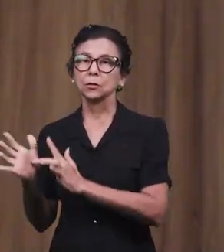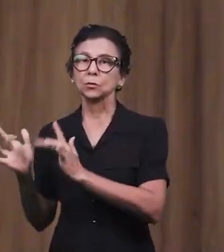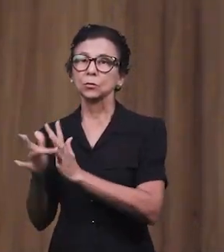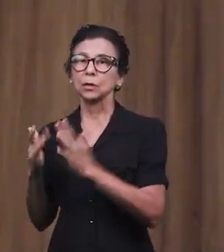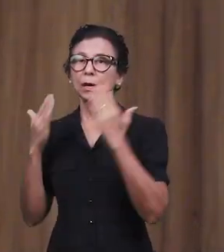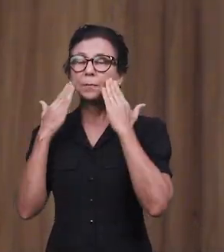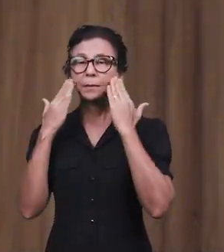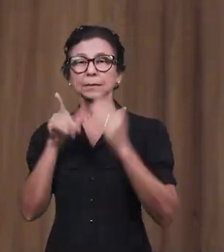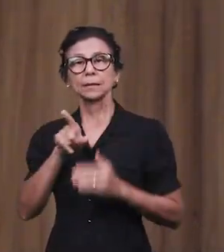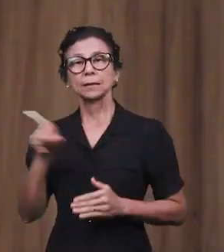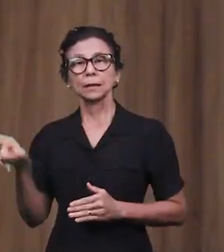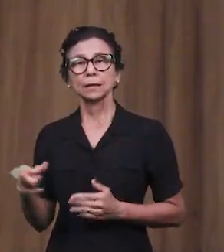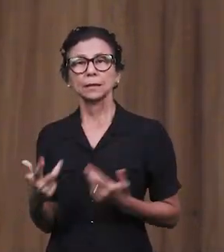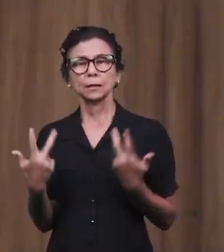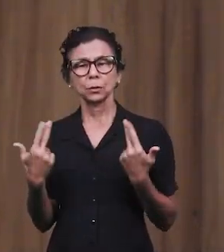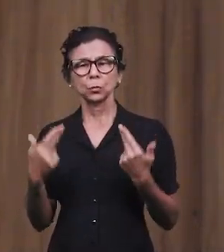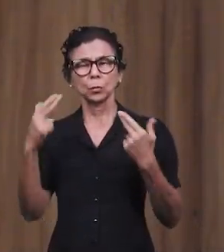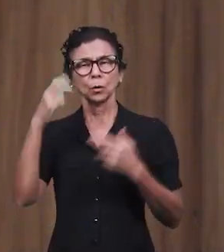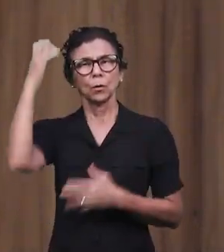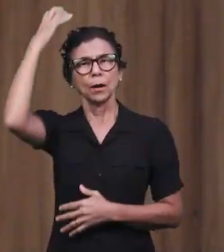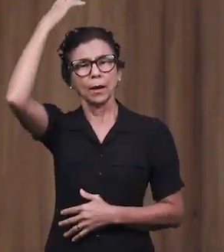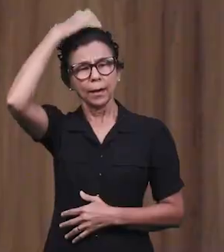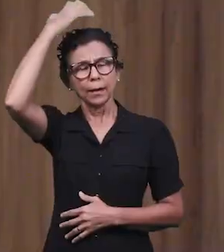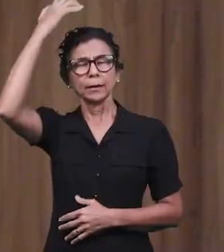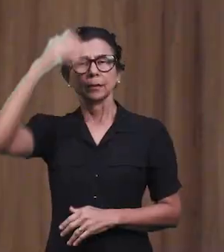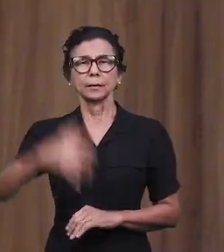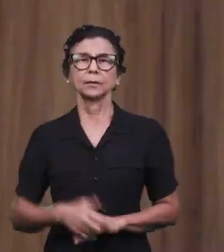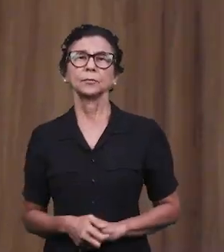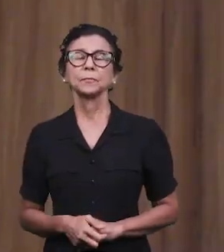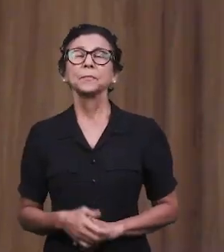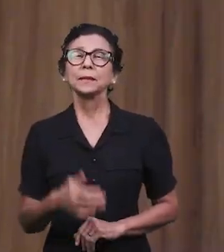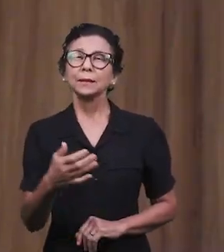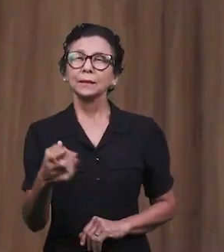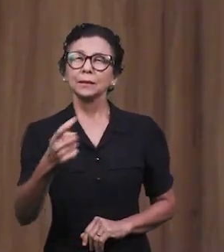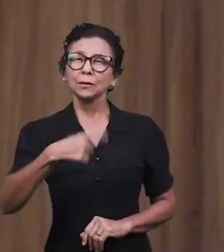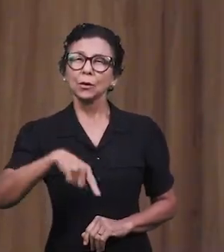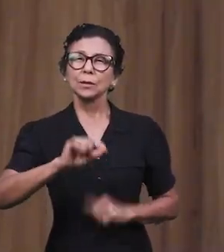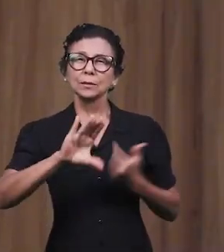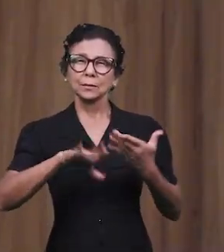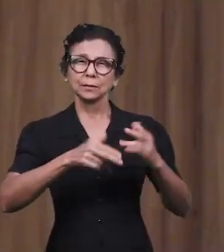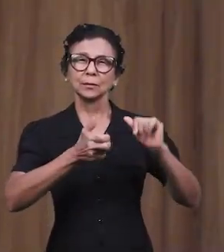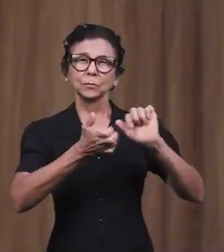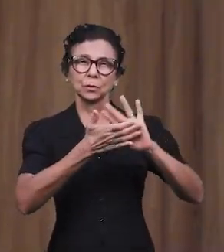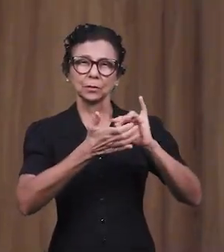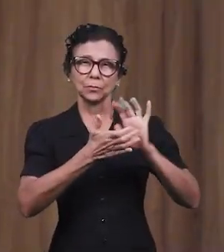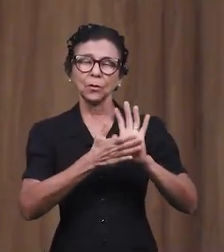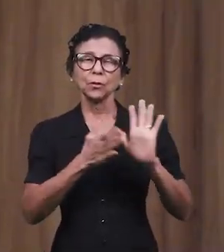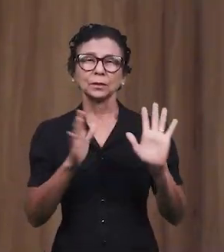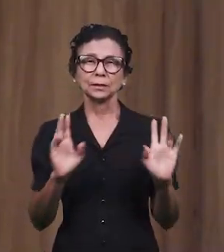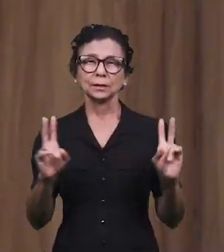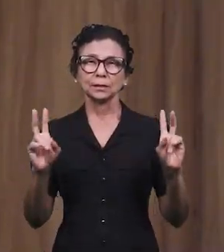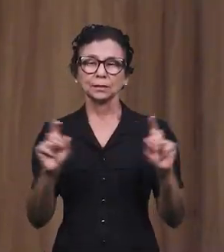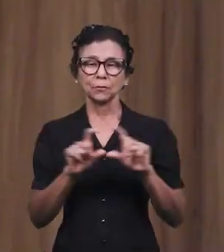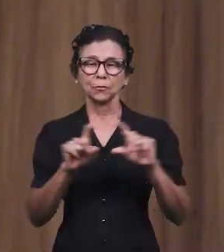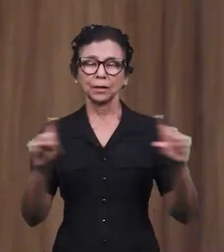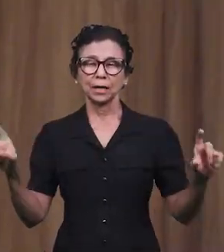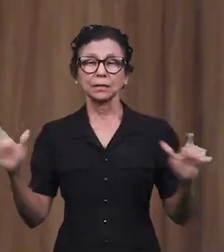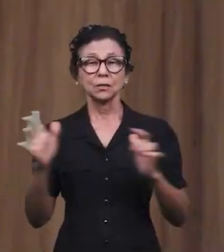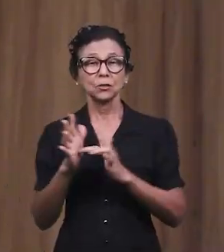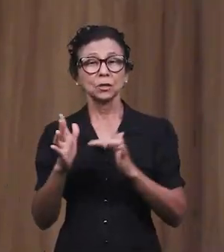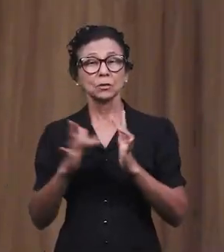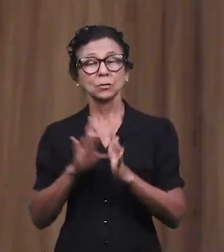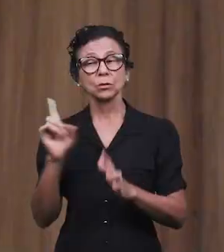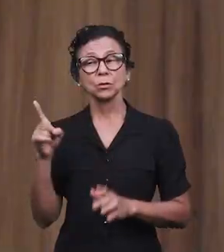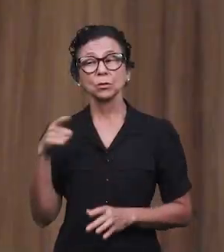tem que ficar muito claro para nós. Quando nós cantamos os louvores, que Jesus é o nosso rei, está muito